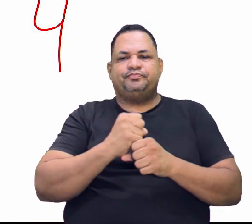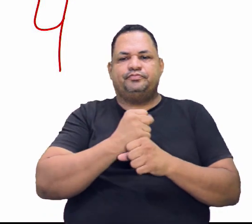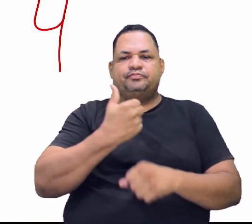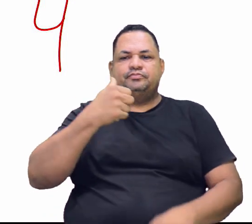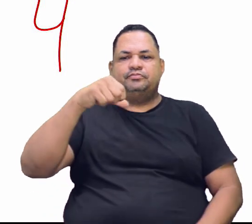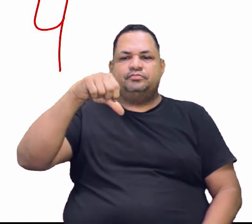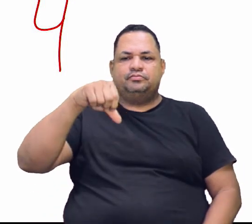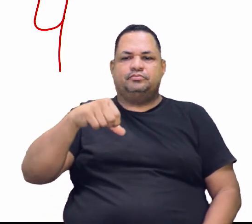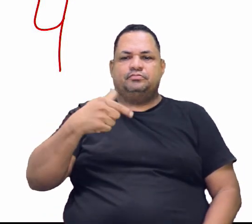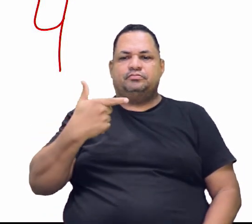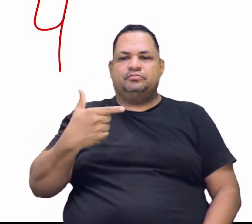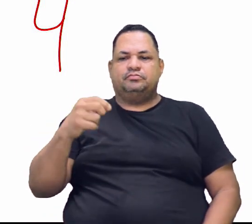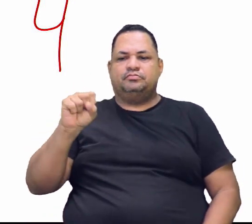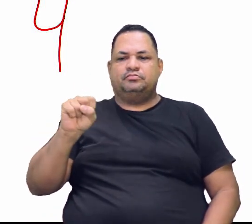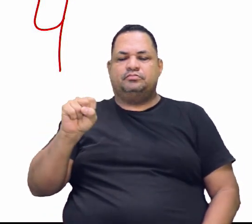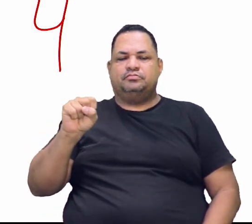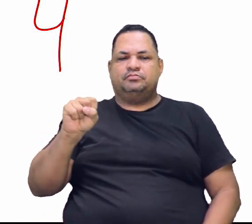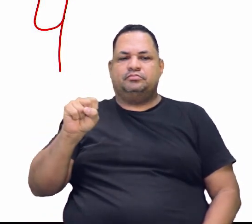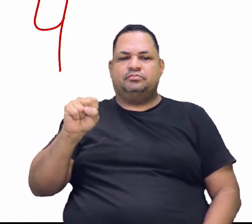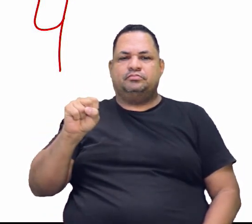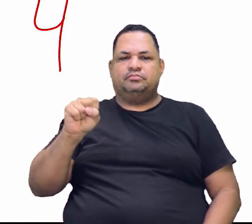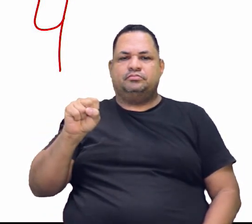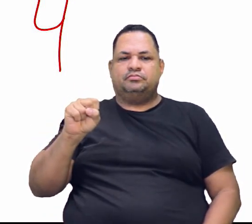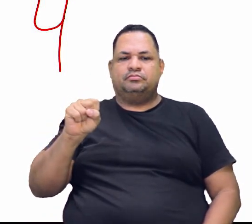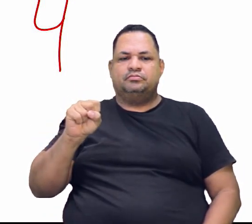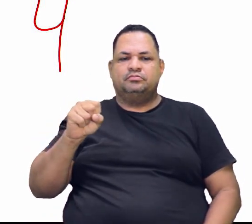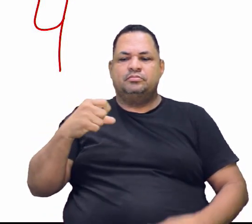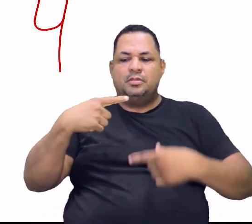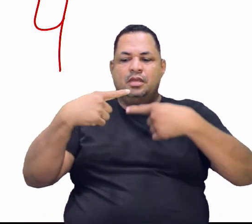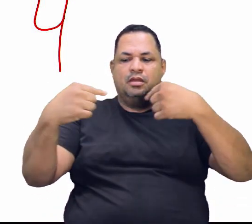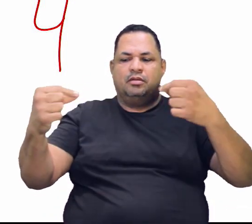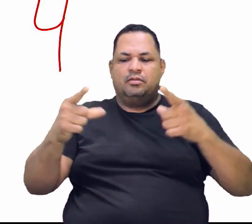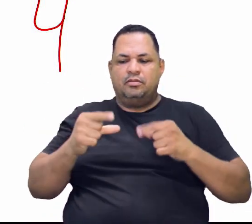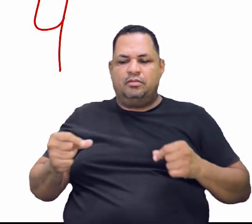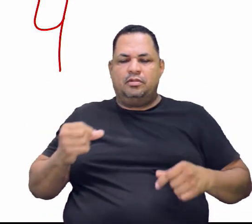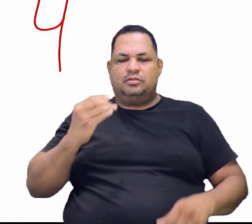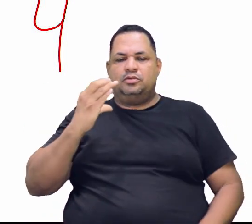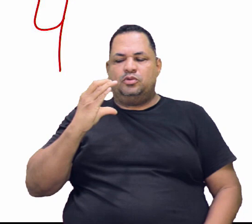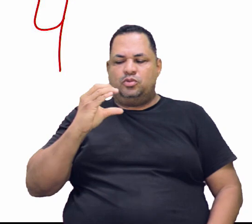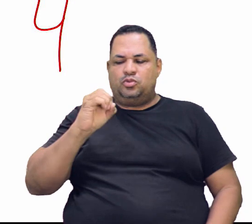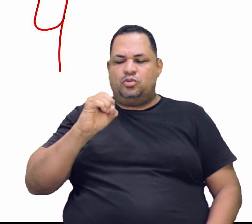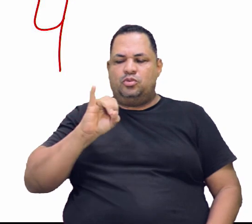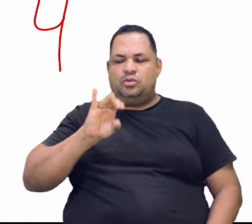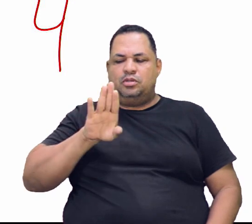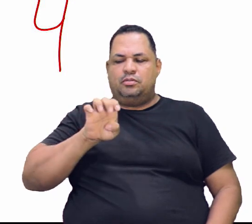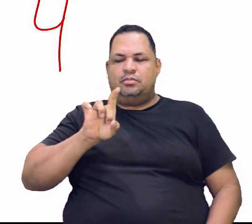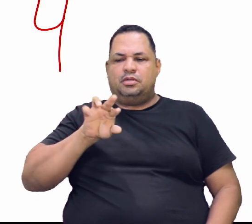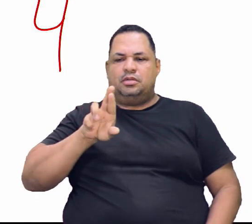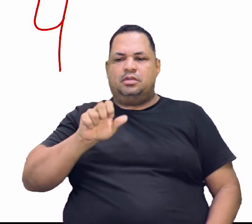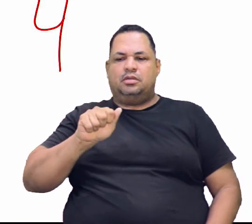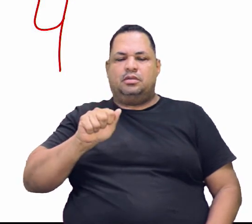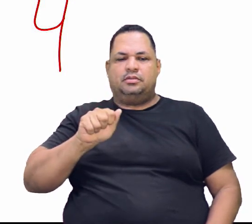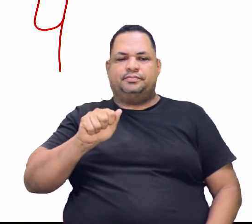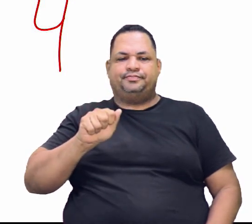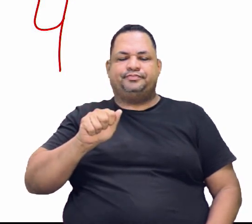1928. Se ele estava no Forte de Coimbra comandando,